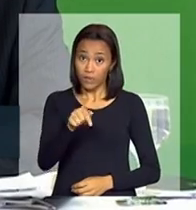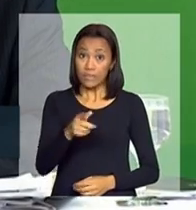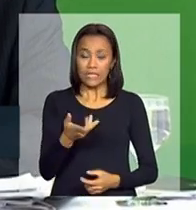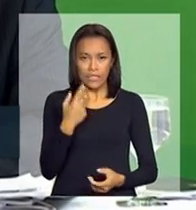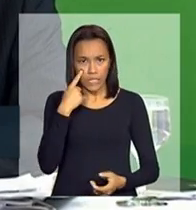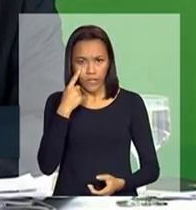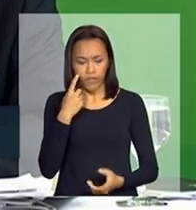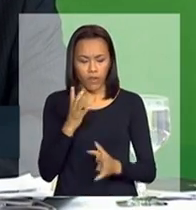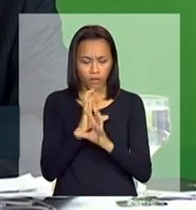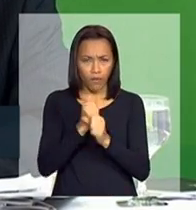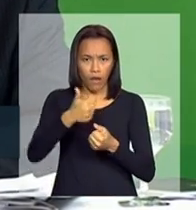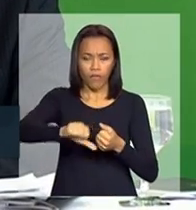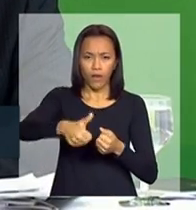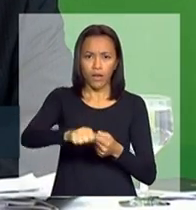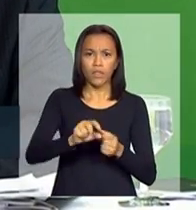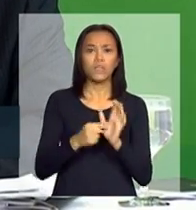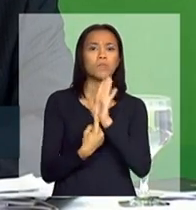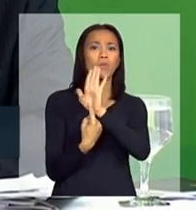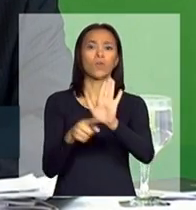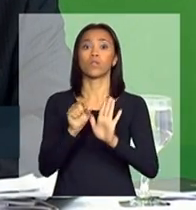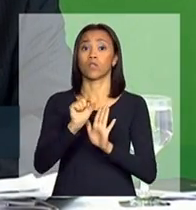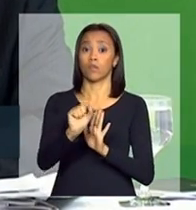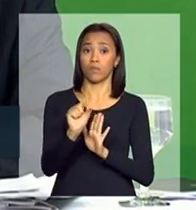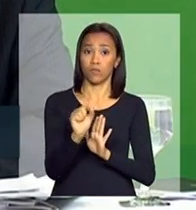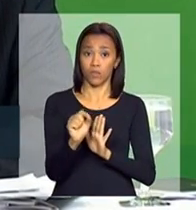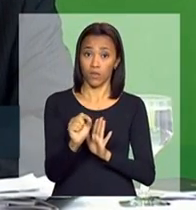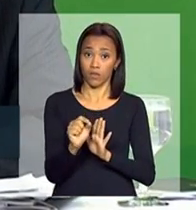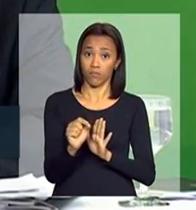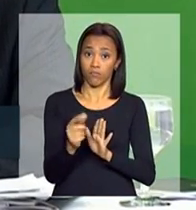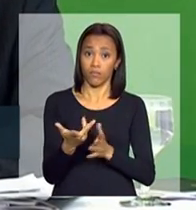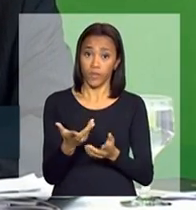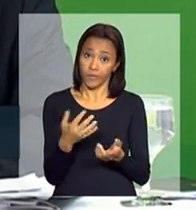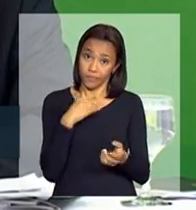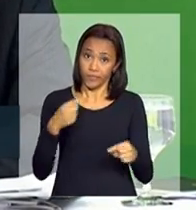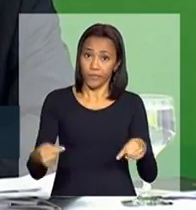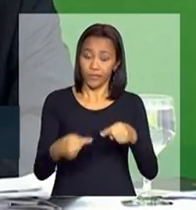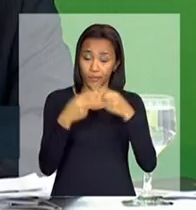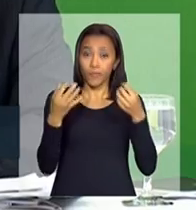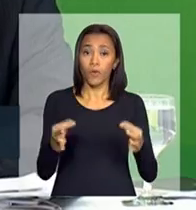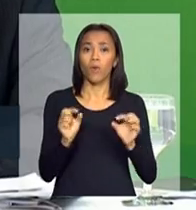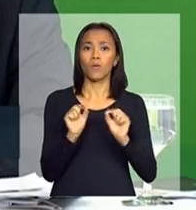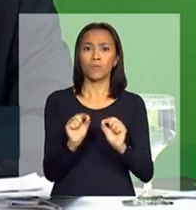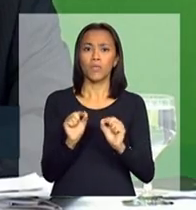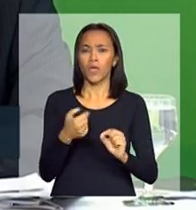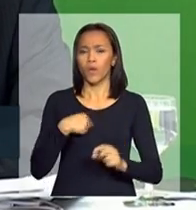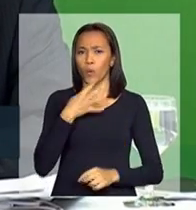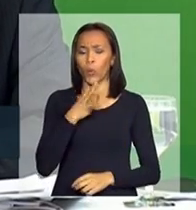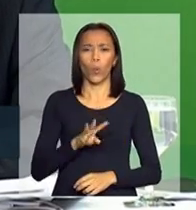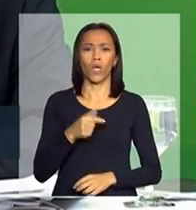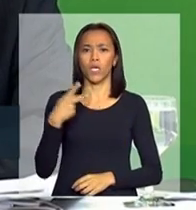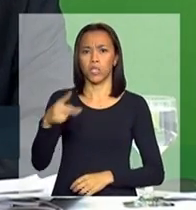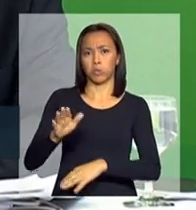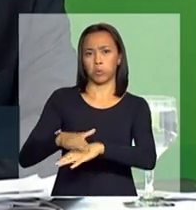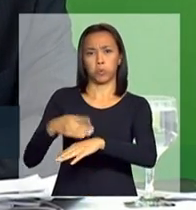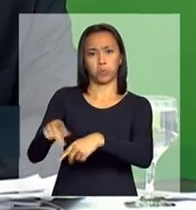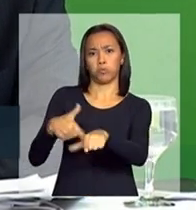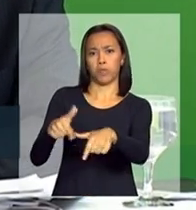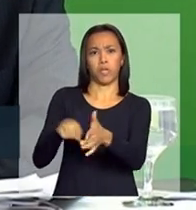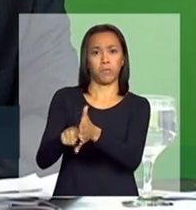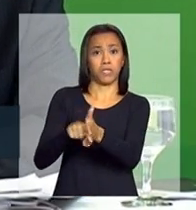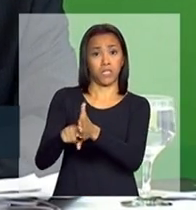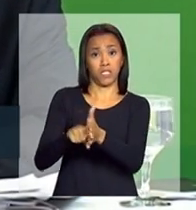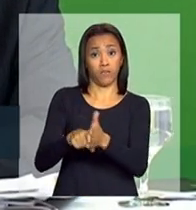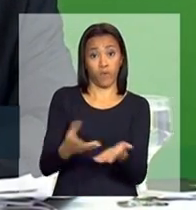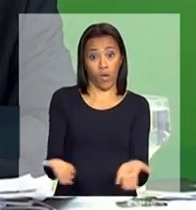e tenha mostrado que e concorda pelo menos parcialmente com eu não conheço o trabalho que o pinu fez porque foi agora de